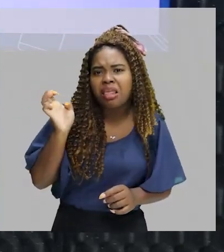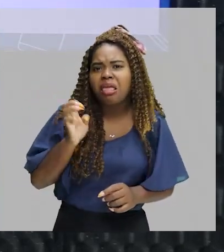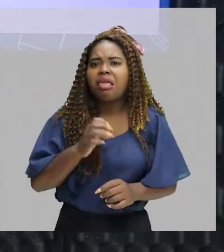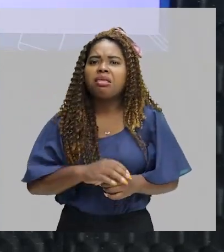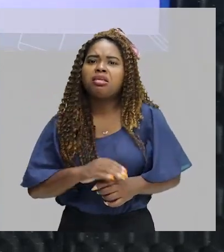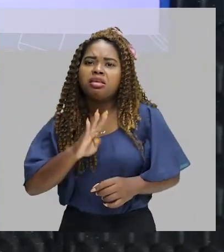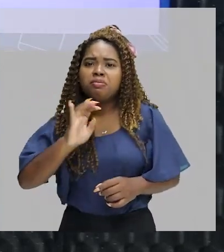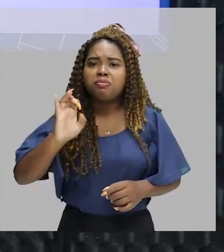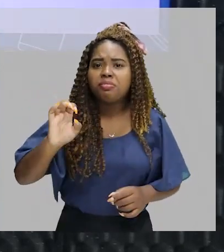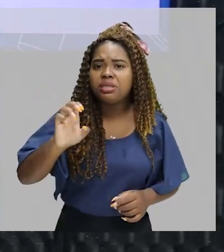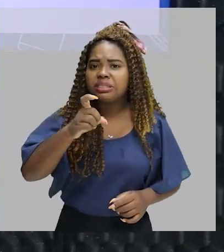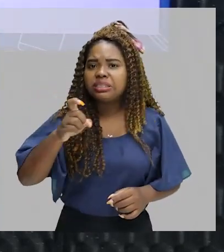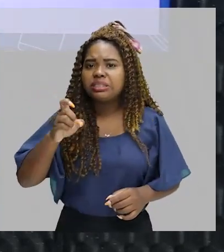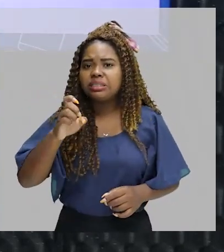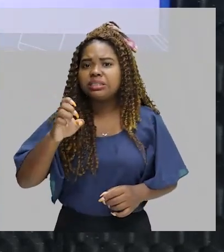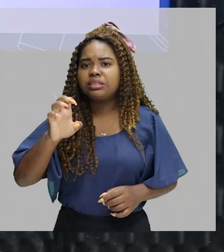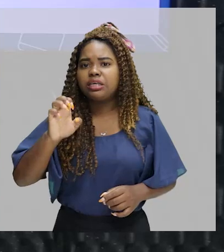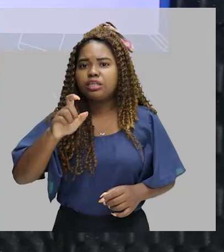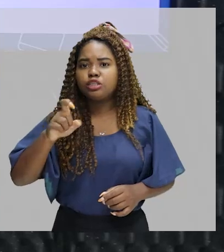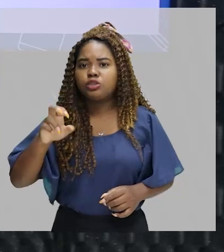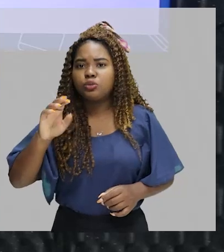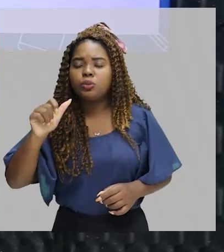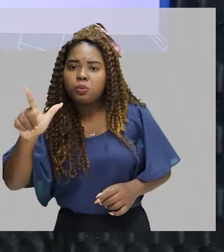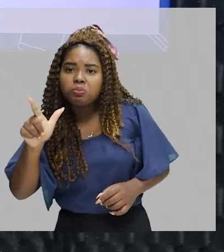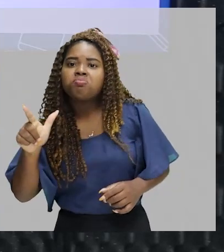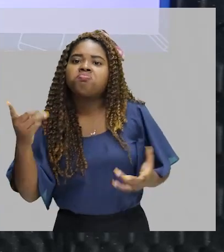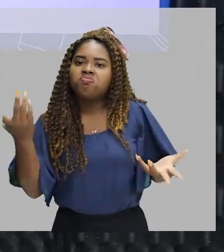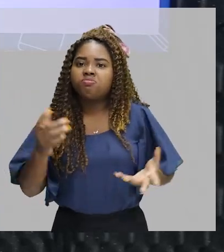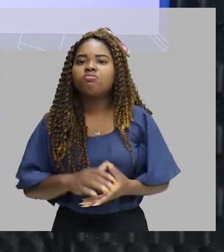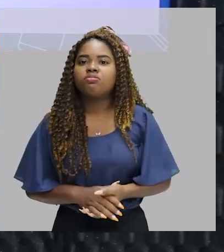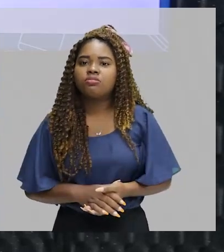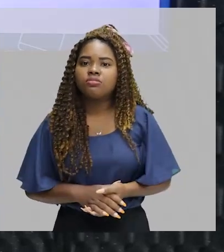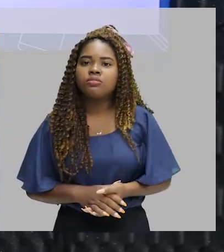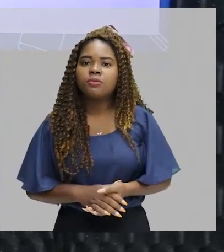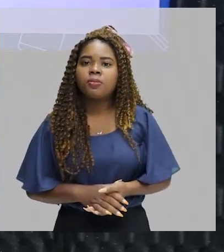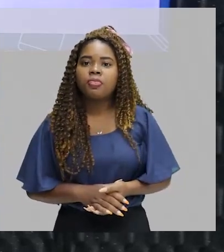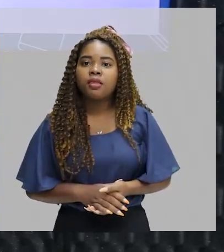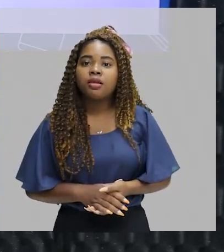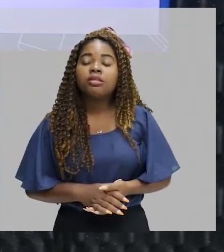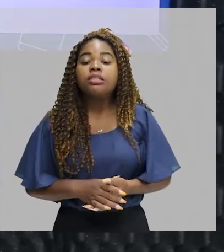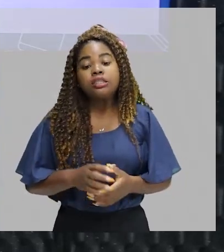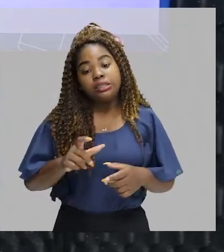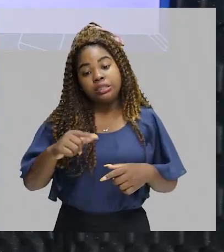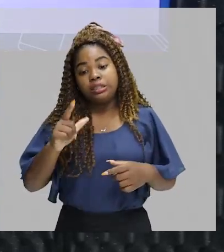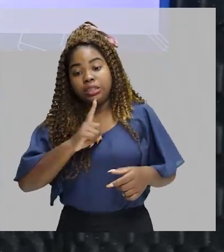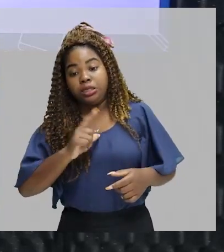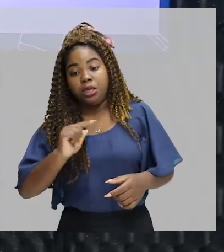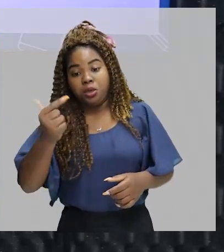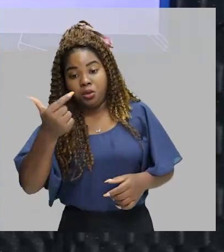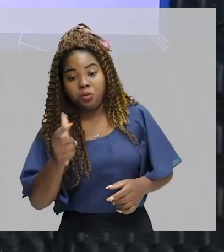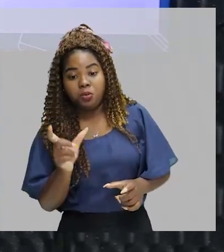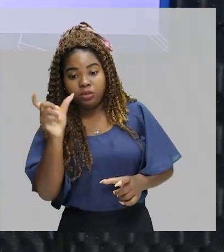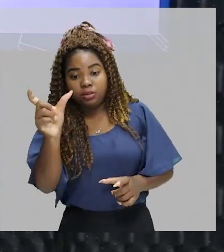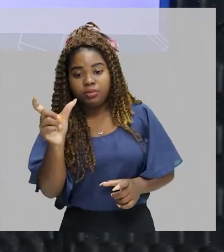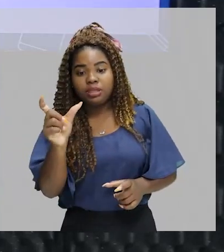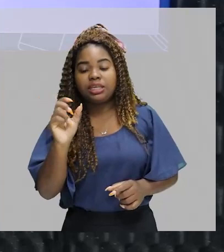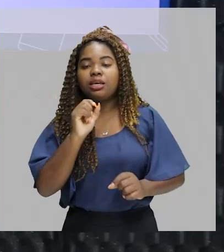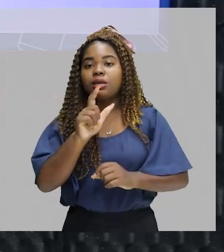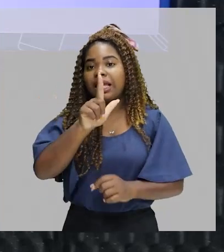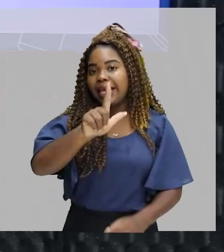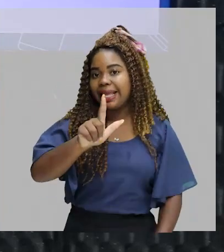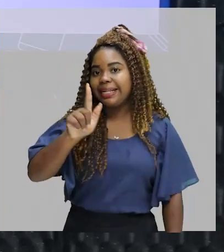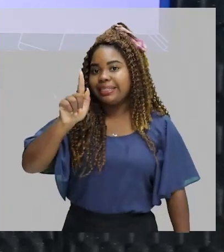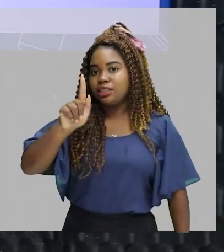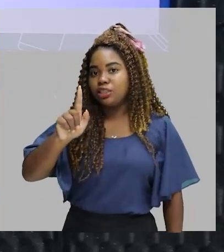transgêneros. Existe inclusive um termo que é mais atual do que homofobia, que seria a